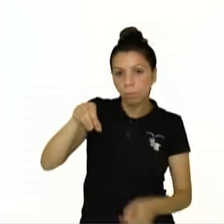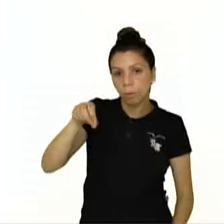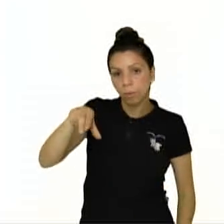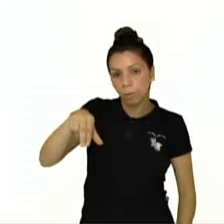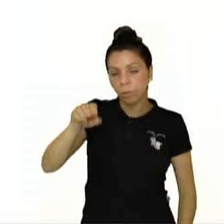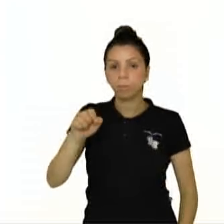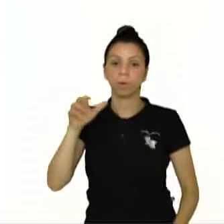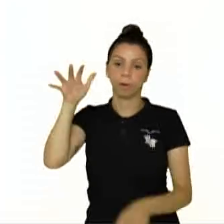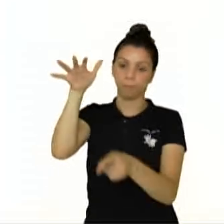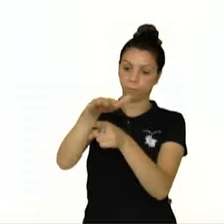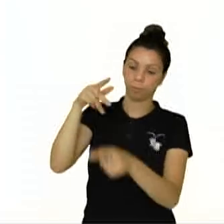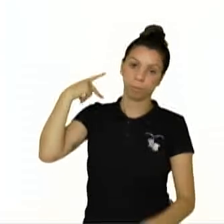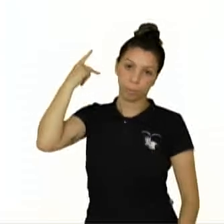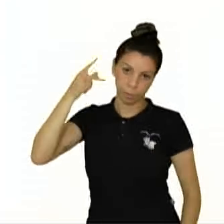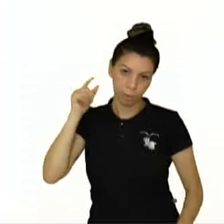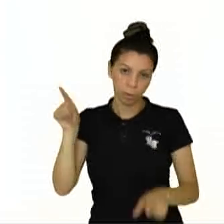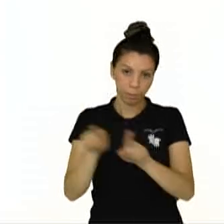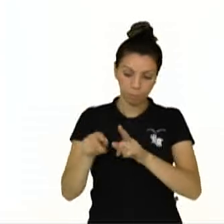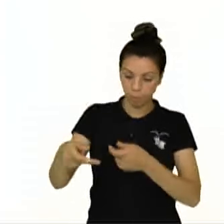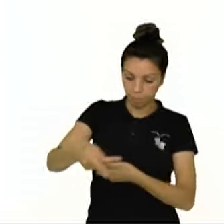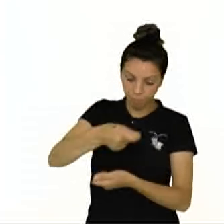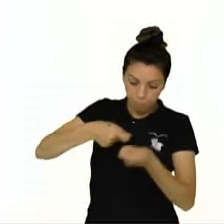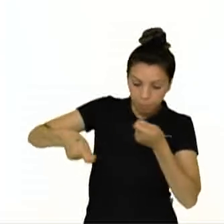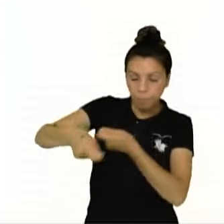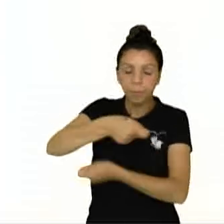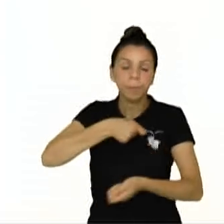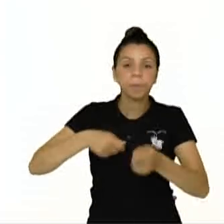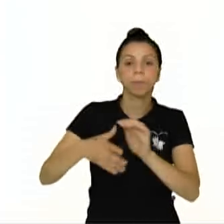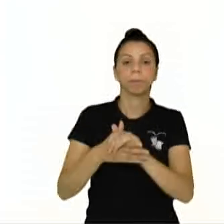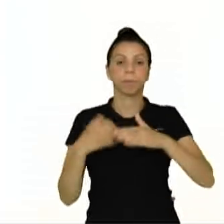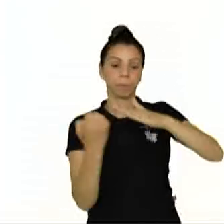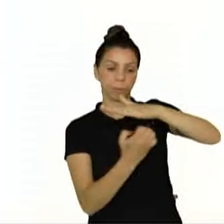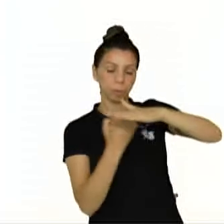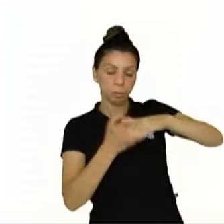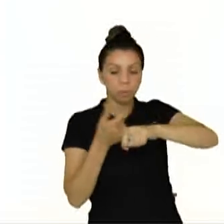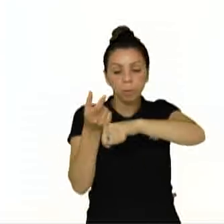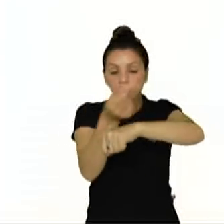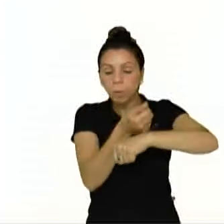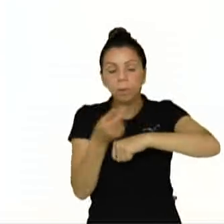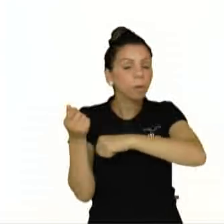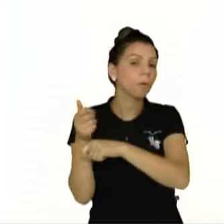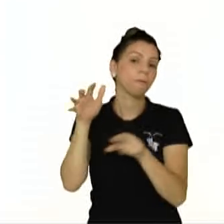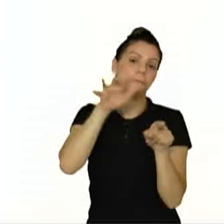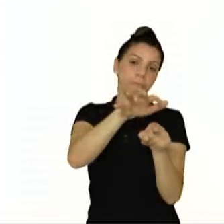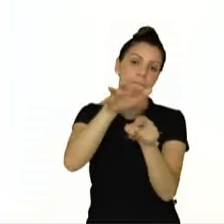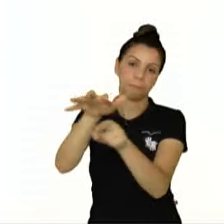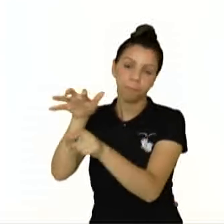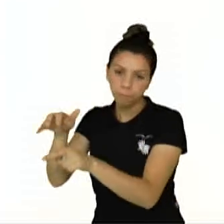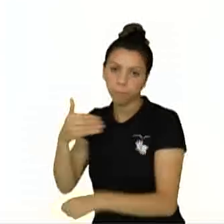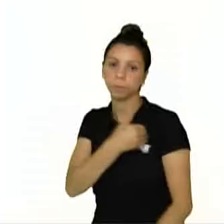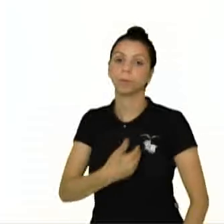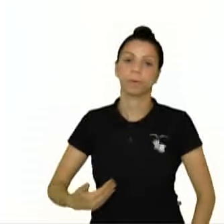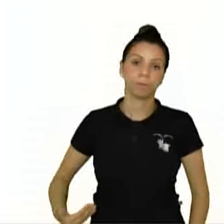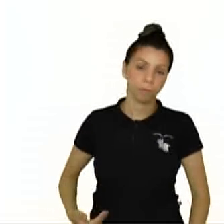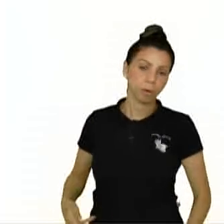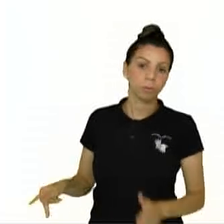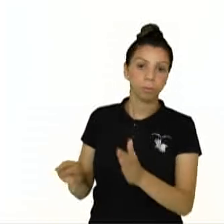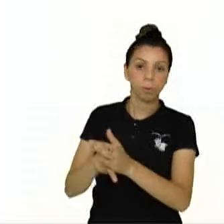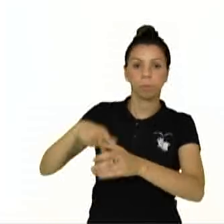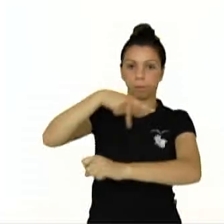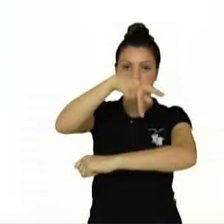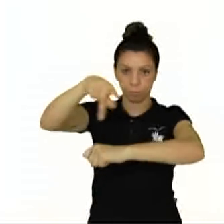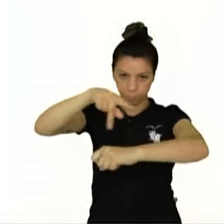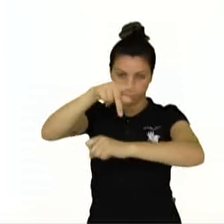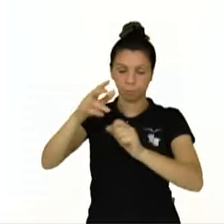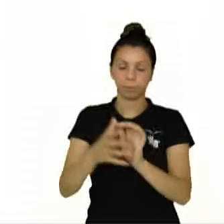influência política e econômica que os industriais capitalistas exerciam sobre os governos nacionais